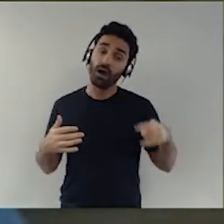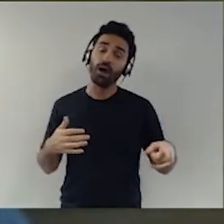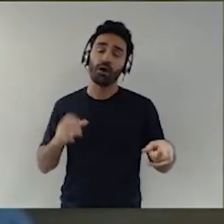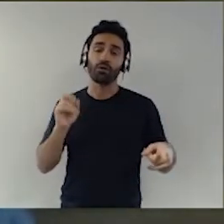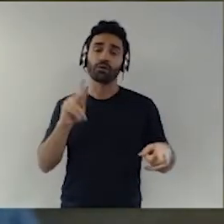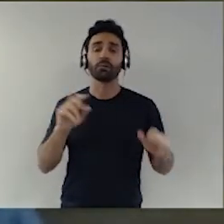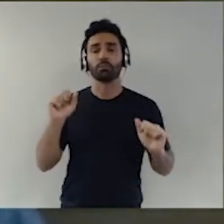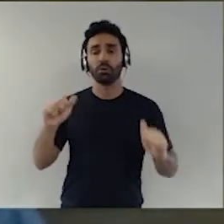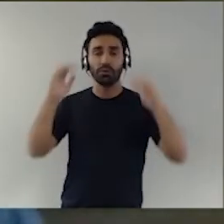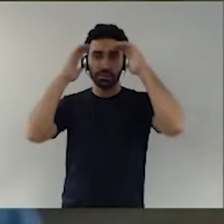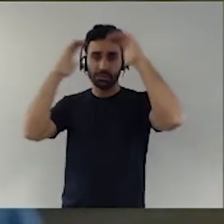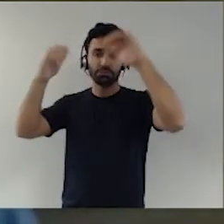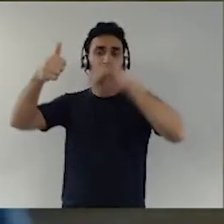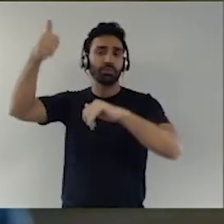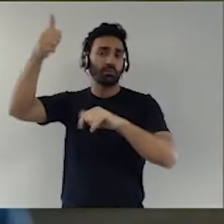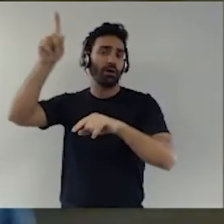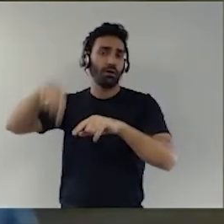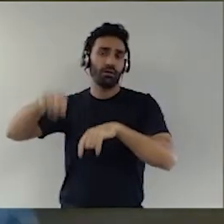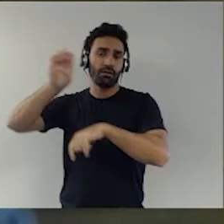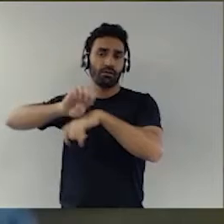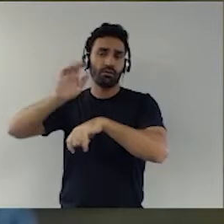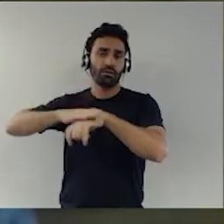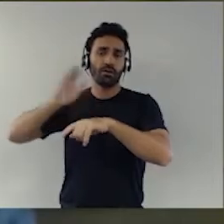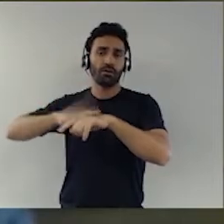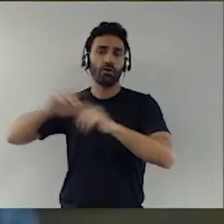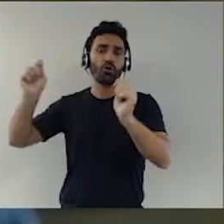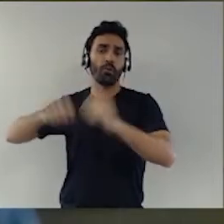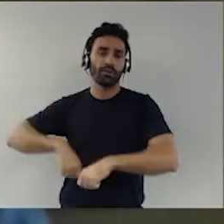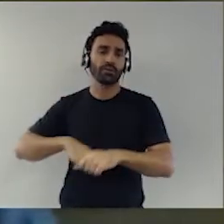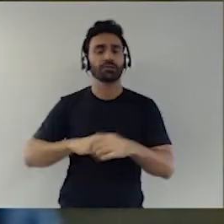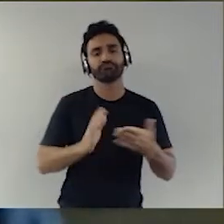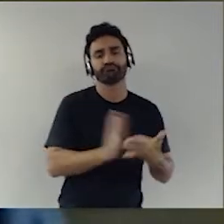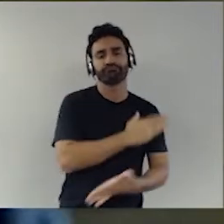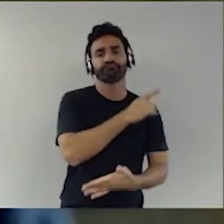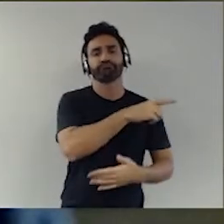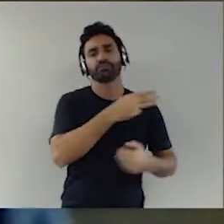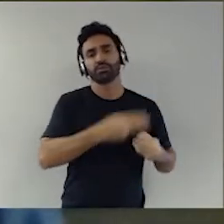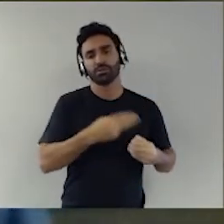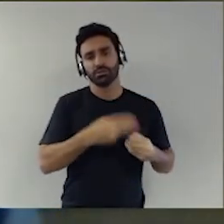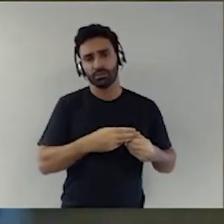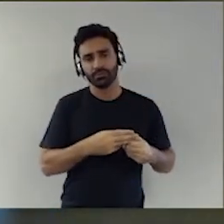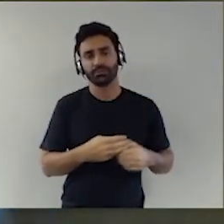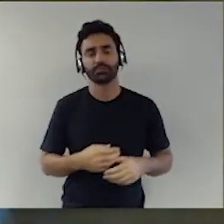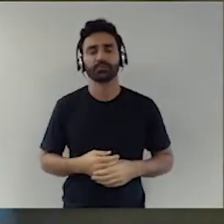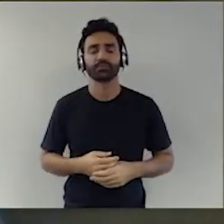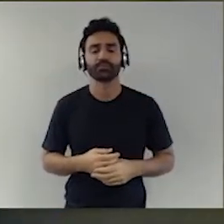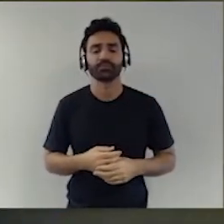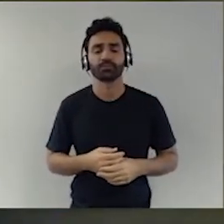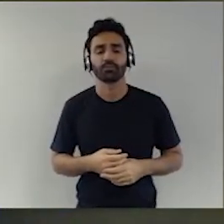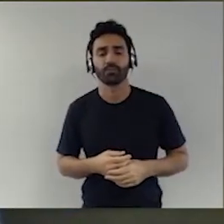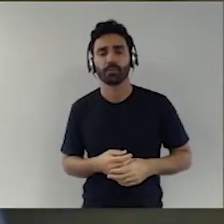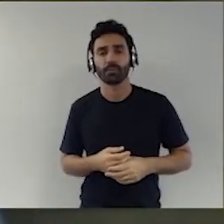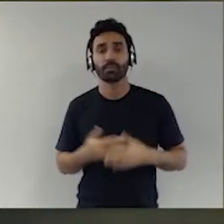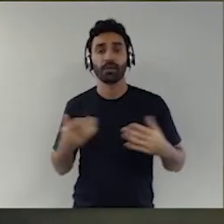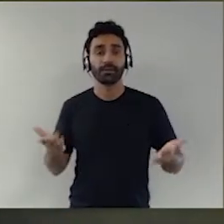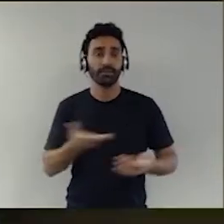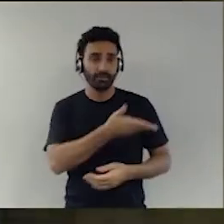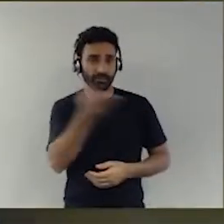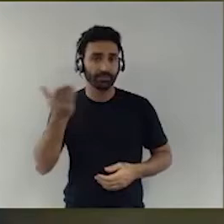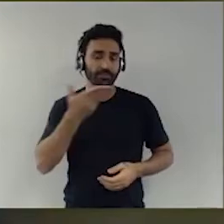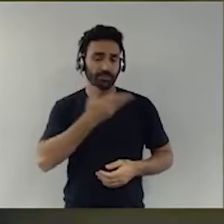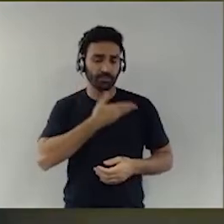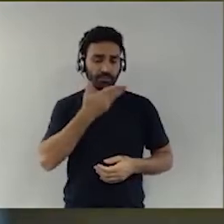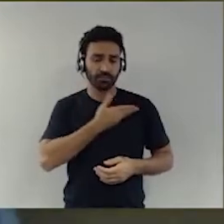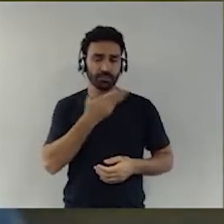seria possível que essa competência do município fosse relativizada. Então, meus amigos, minhas